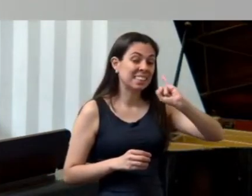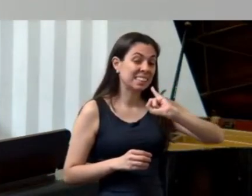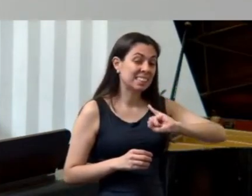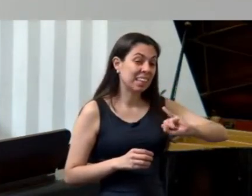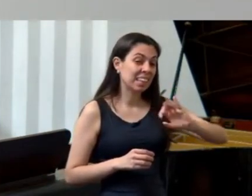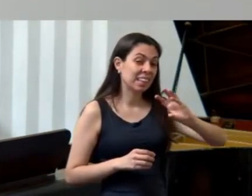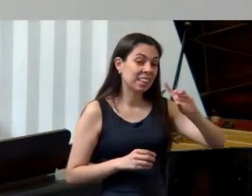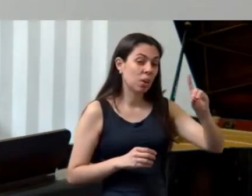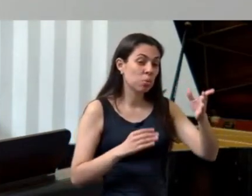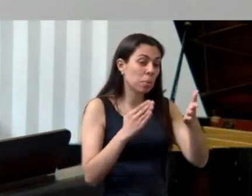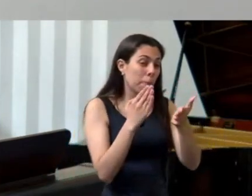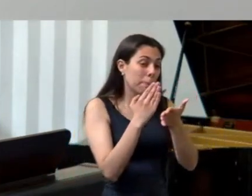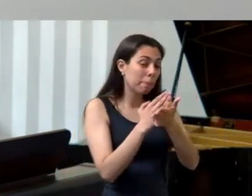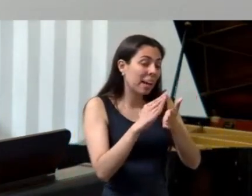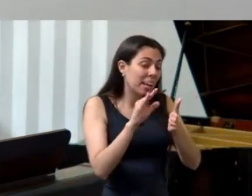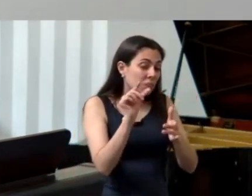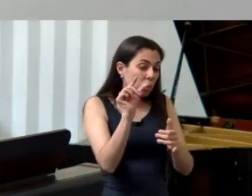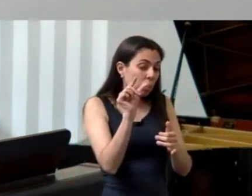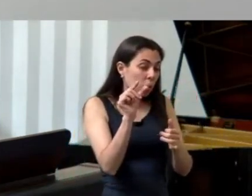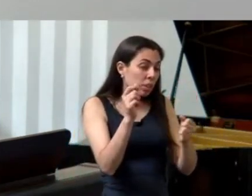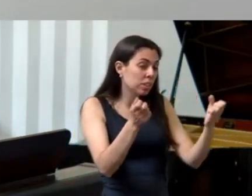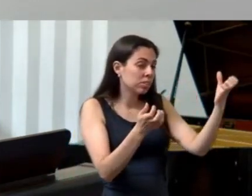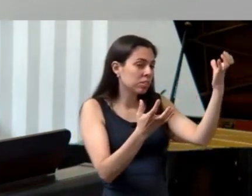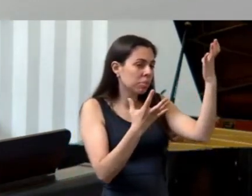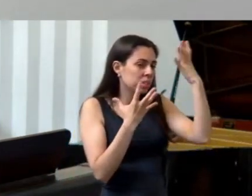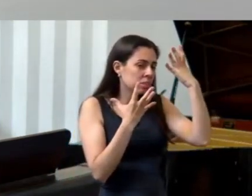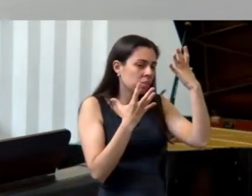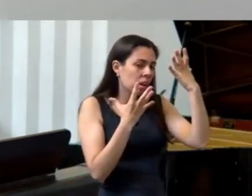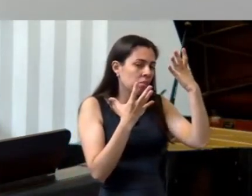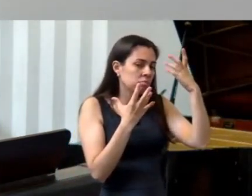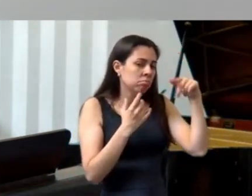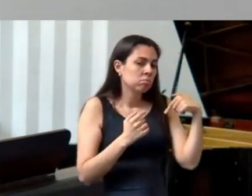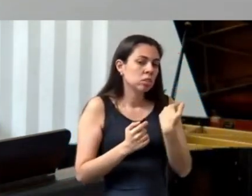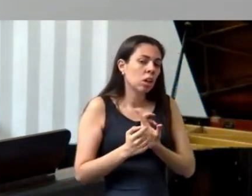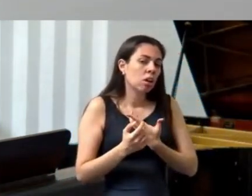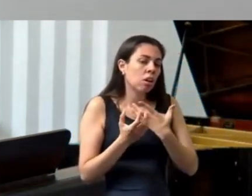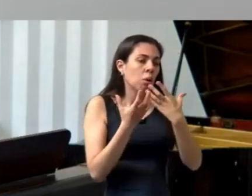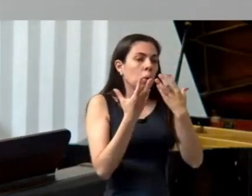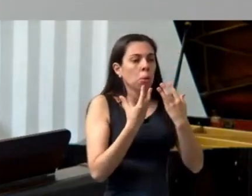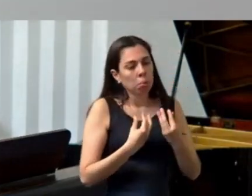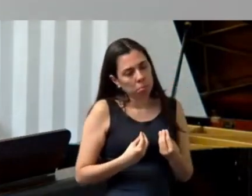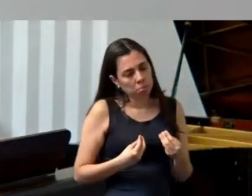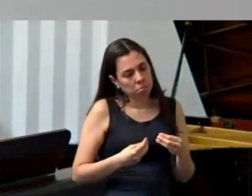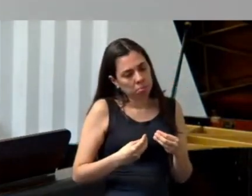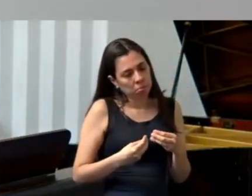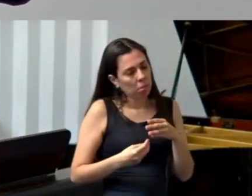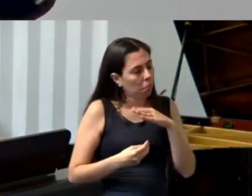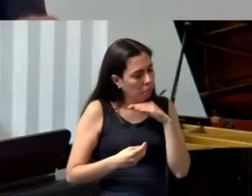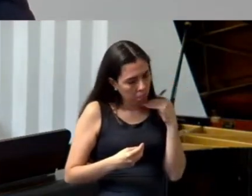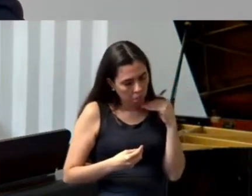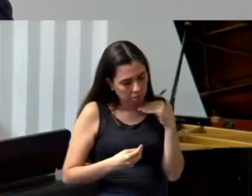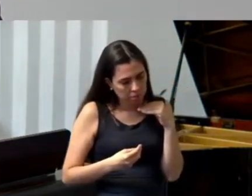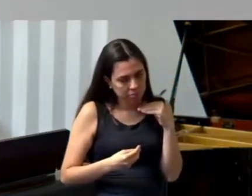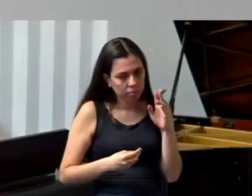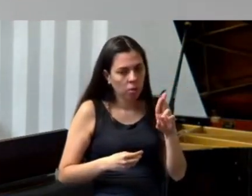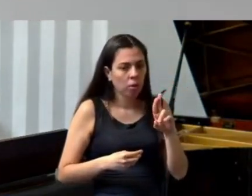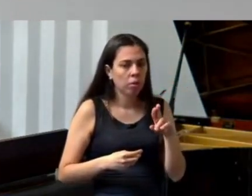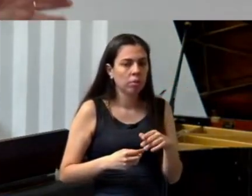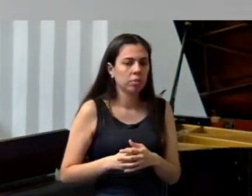1 segundo, estamos perdidos. Somos capazes de fazer as piores coisas do